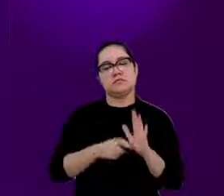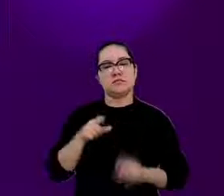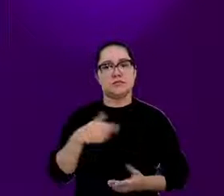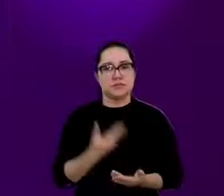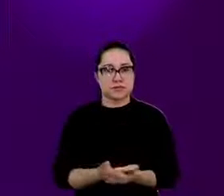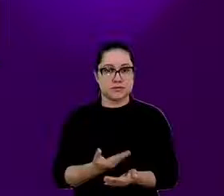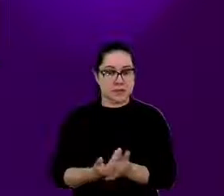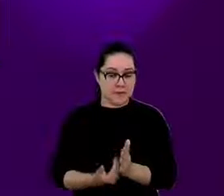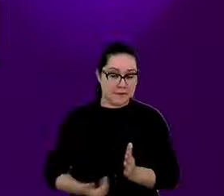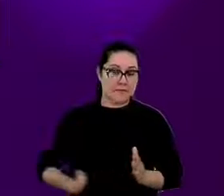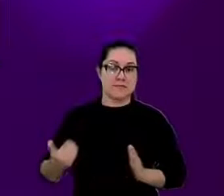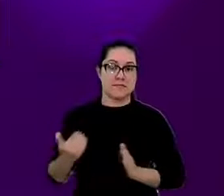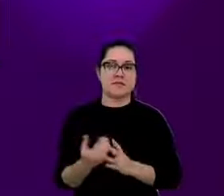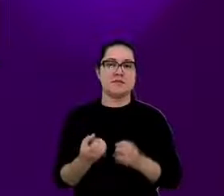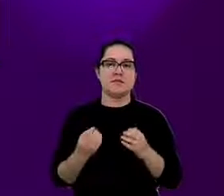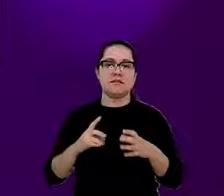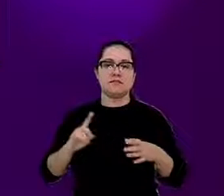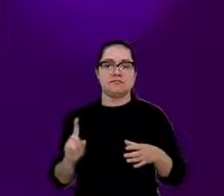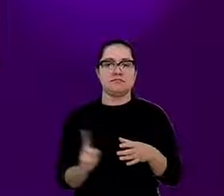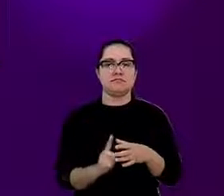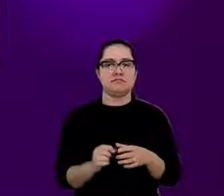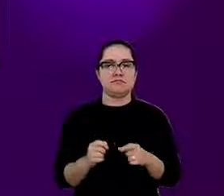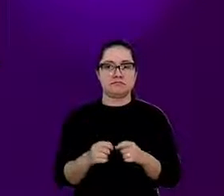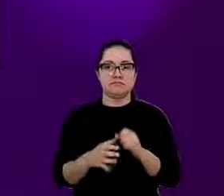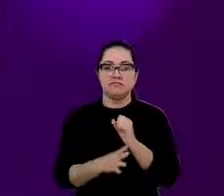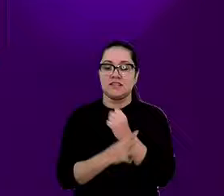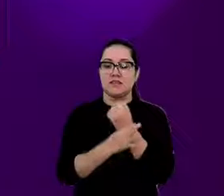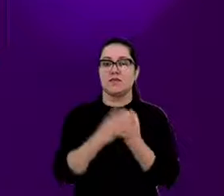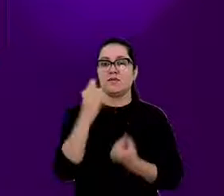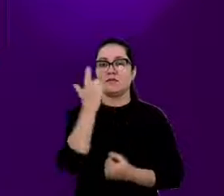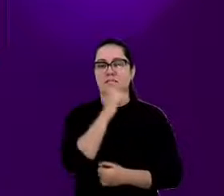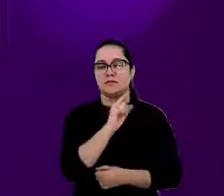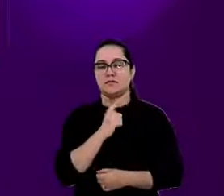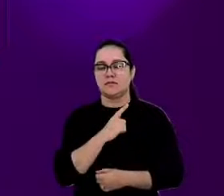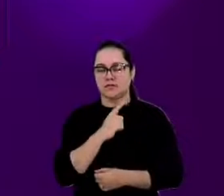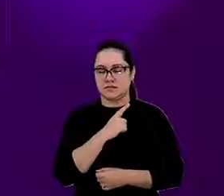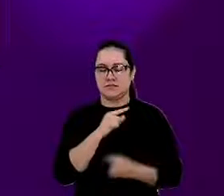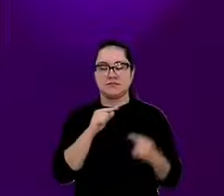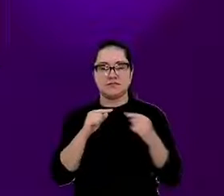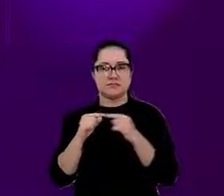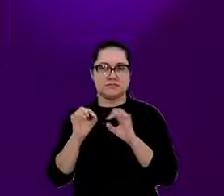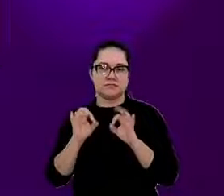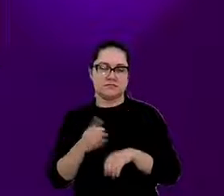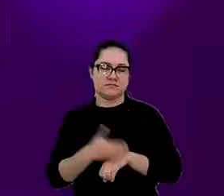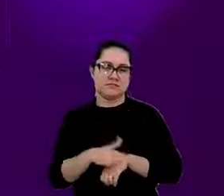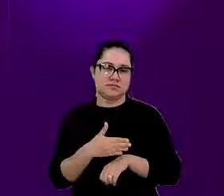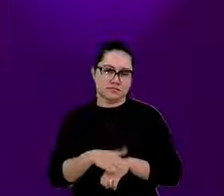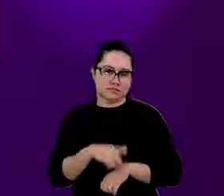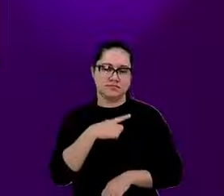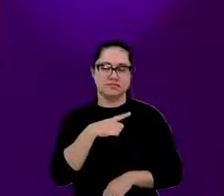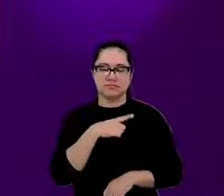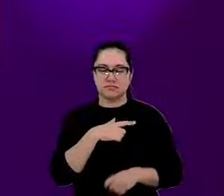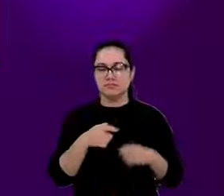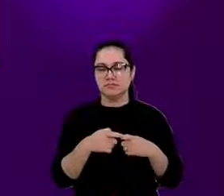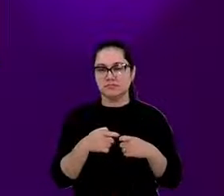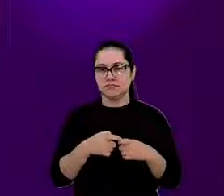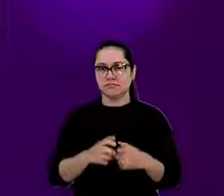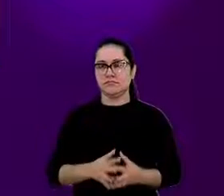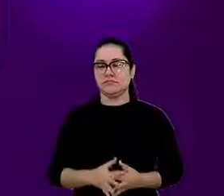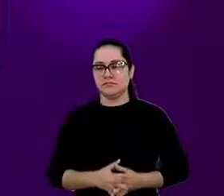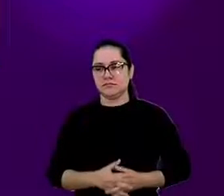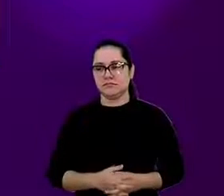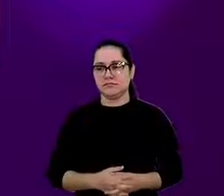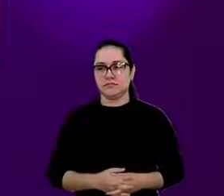seja incorporada de uma forma segura e que faça sentido para a nossa prática clínica. Os campos que mais vêm